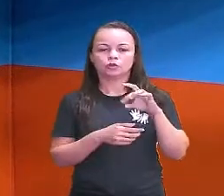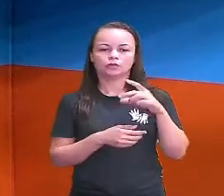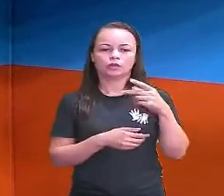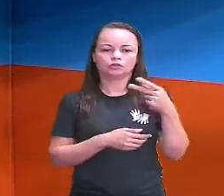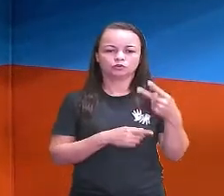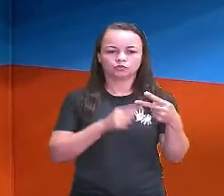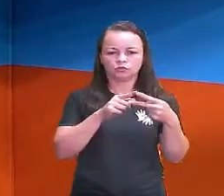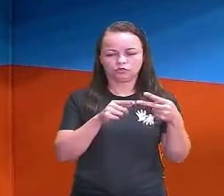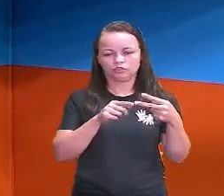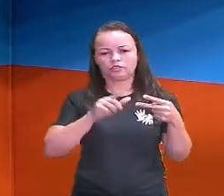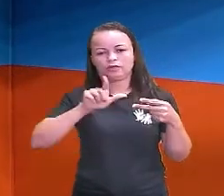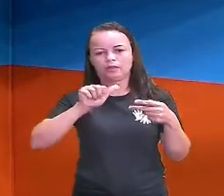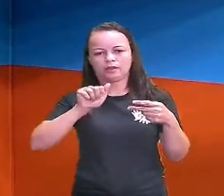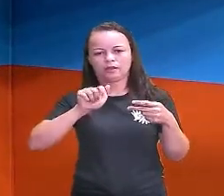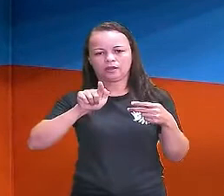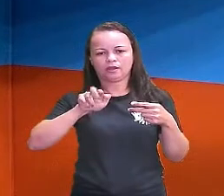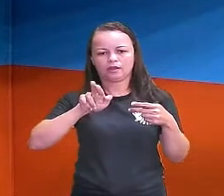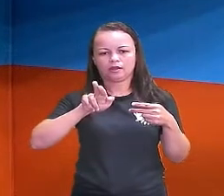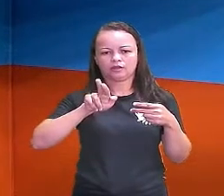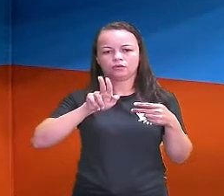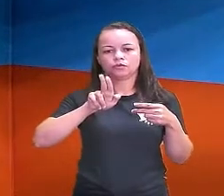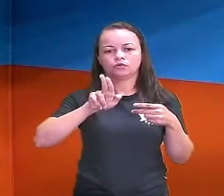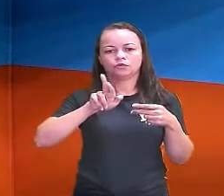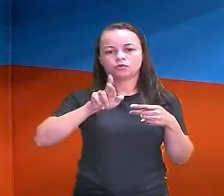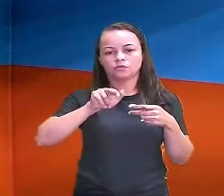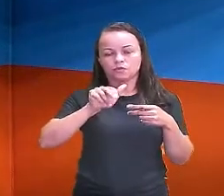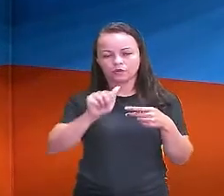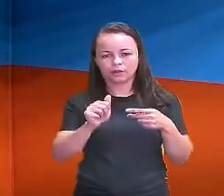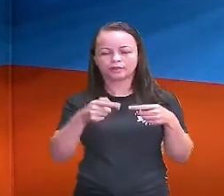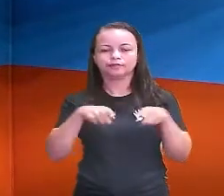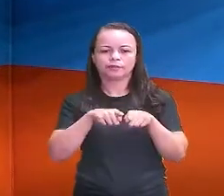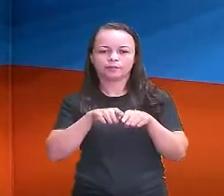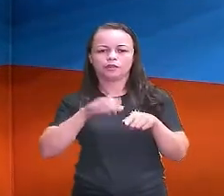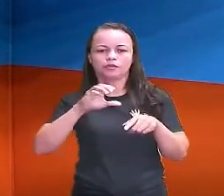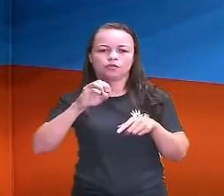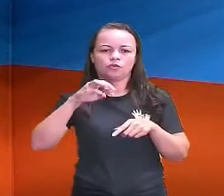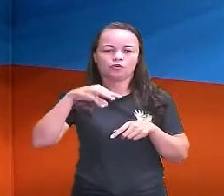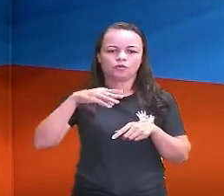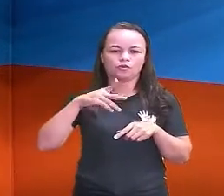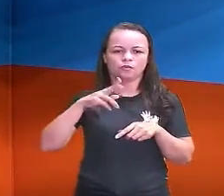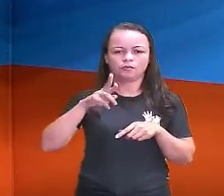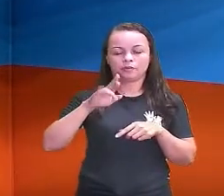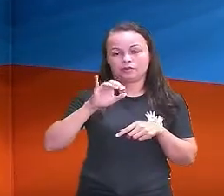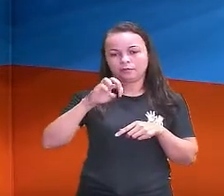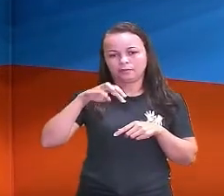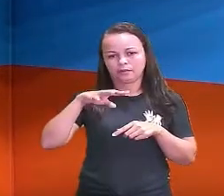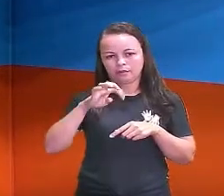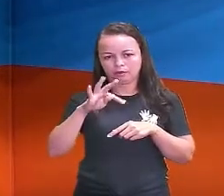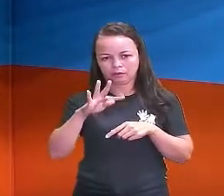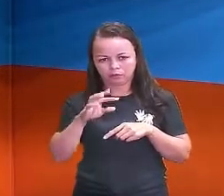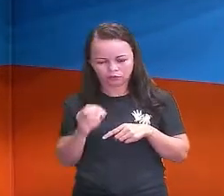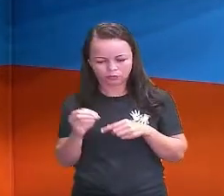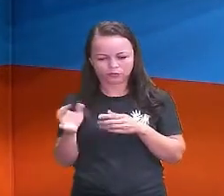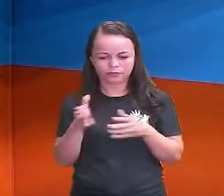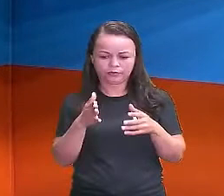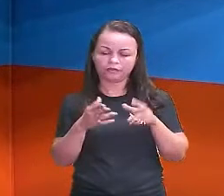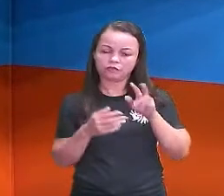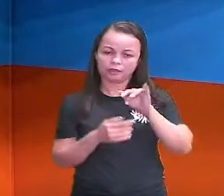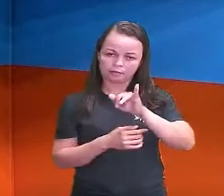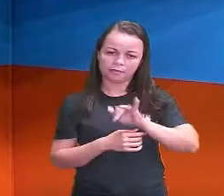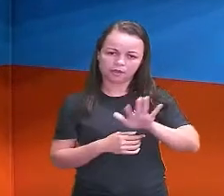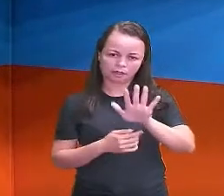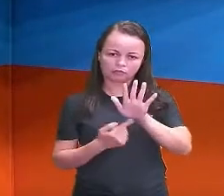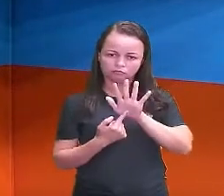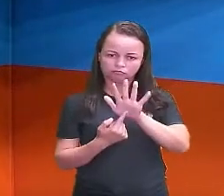dimensões, que é a largura e o comprimento. E aí na imagem você consegue ver algumas dessas figuras. Você vai